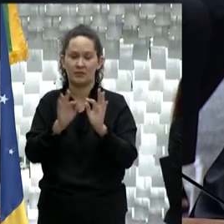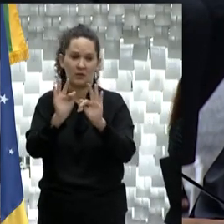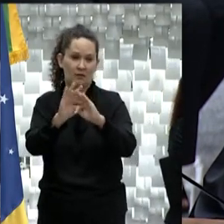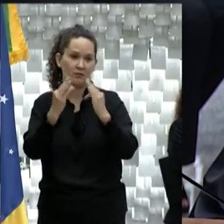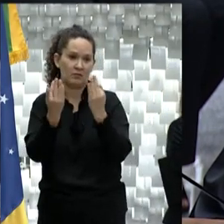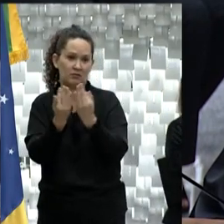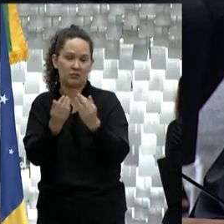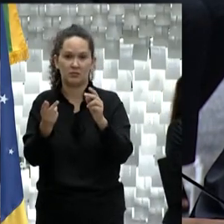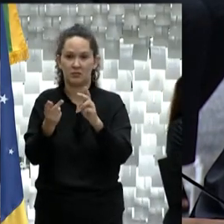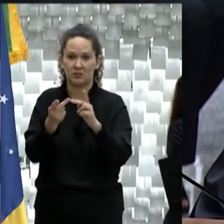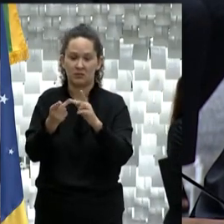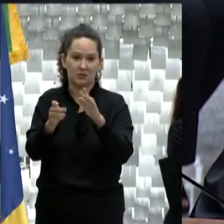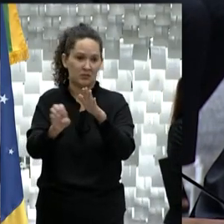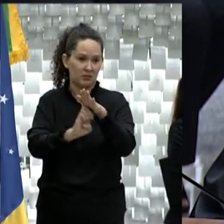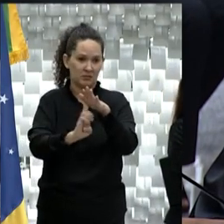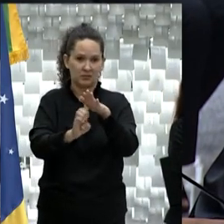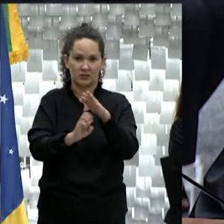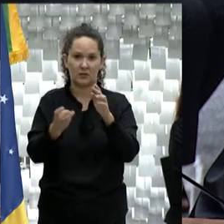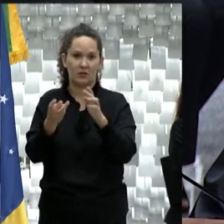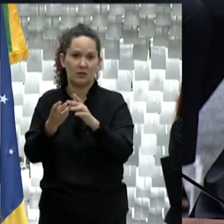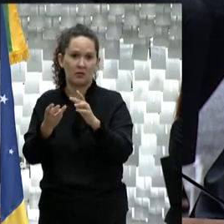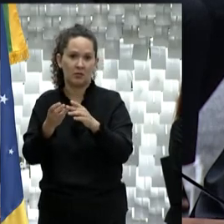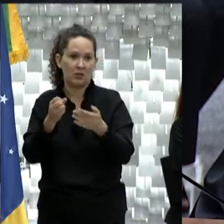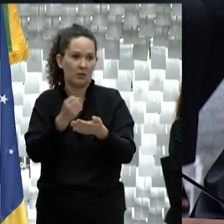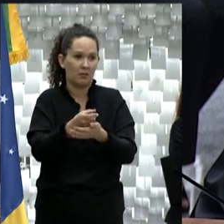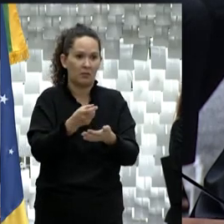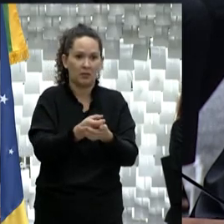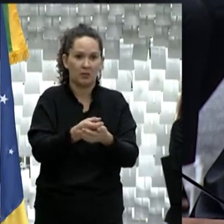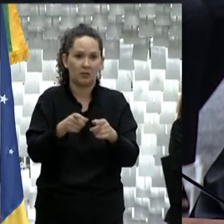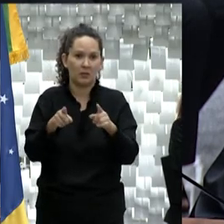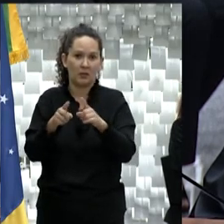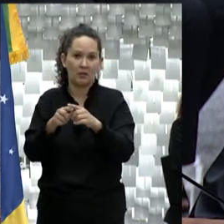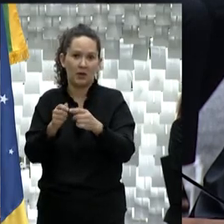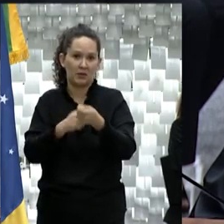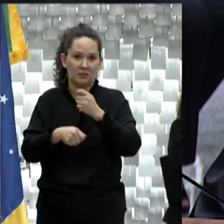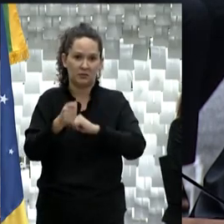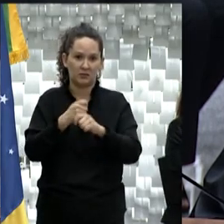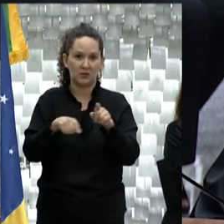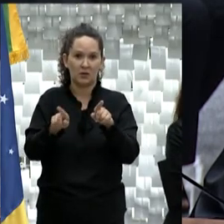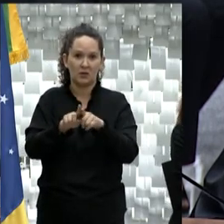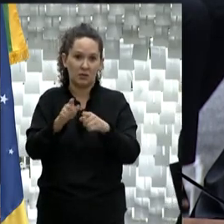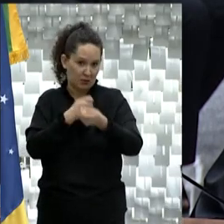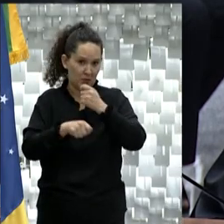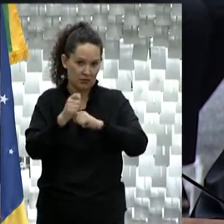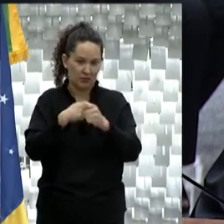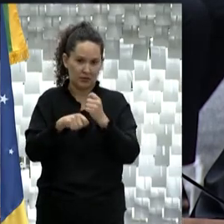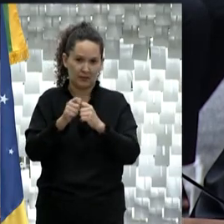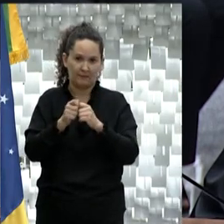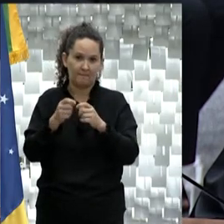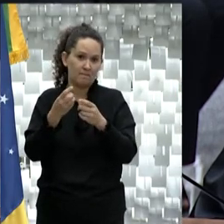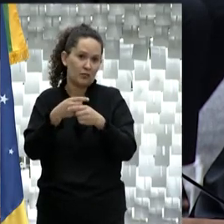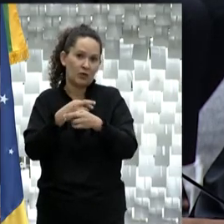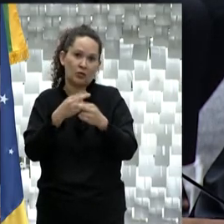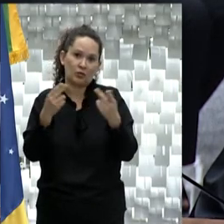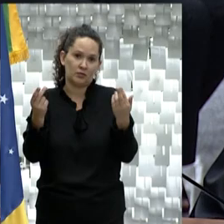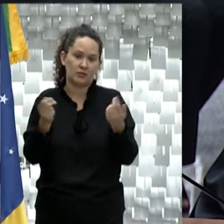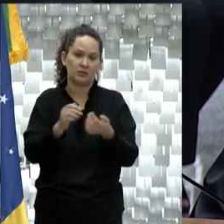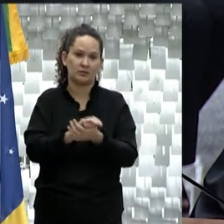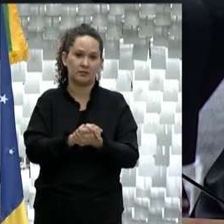familiares, empresariais, mercadológicas, negociais, econômicas e outras